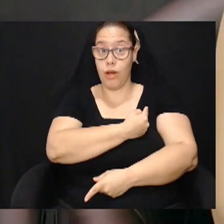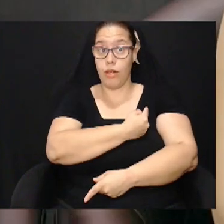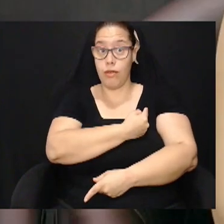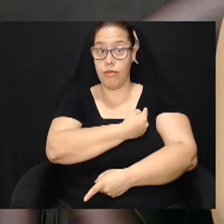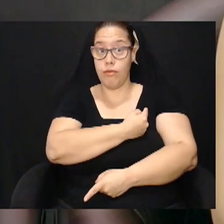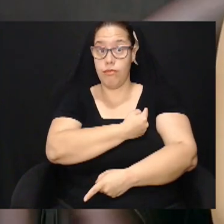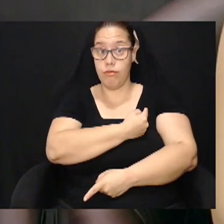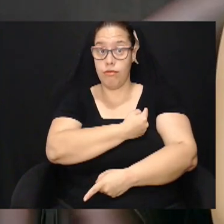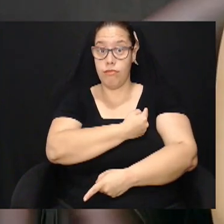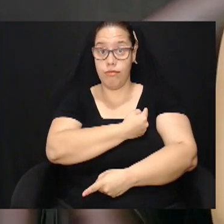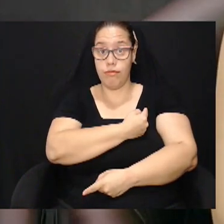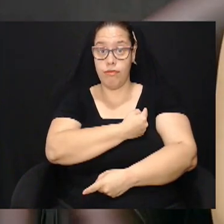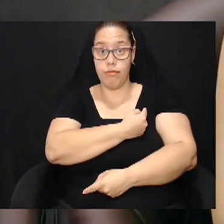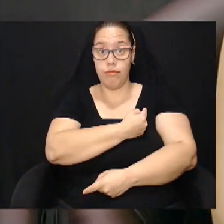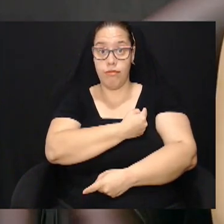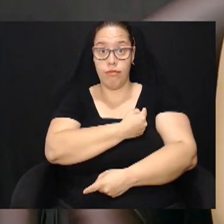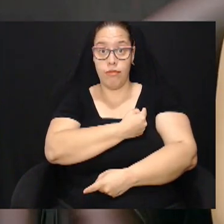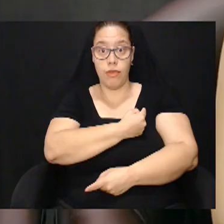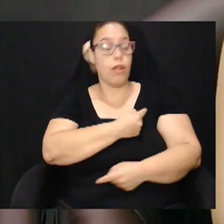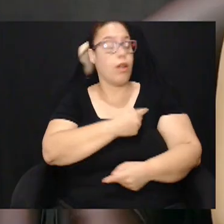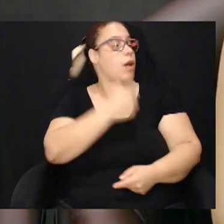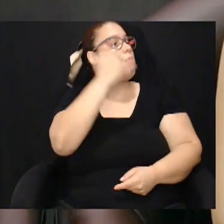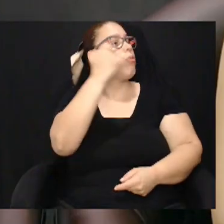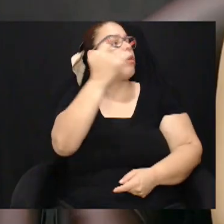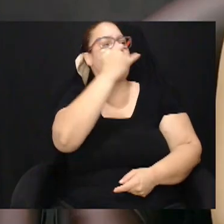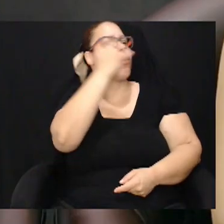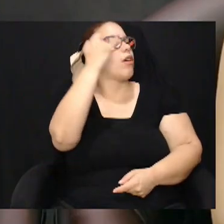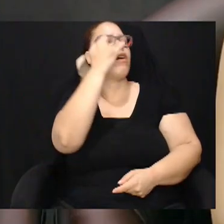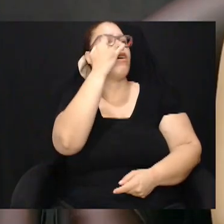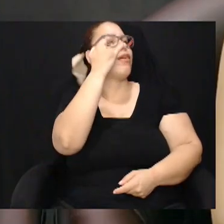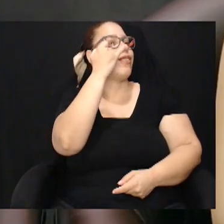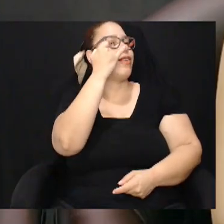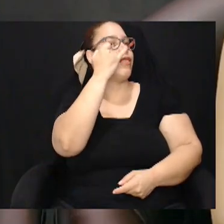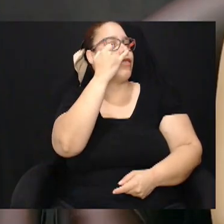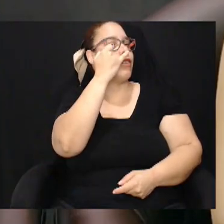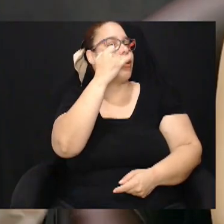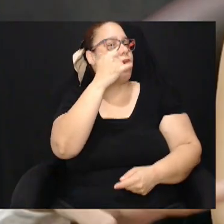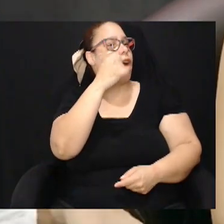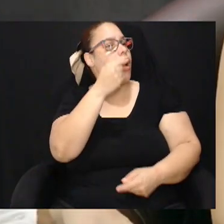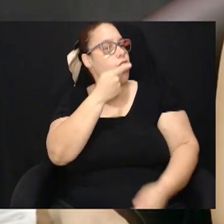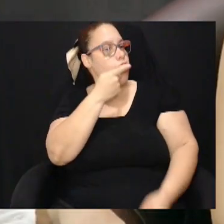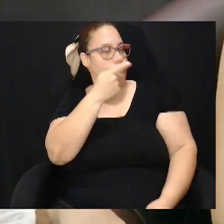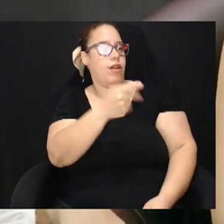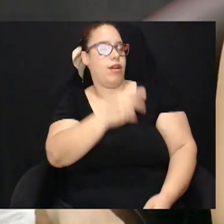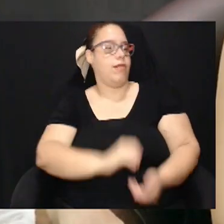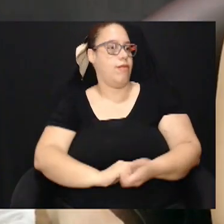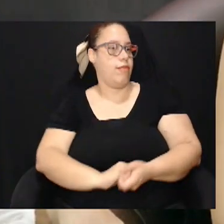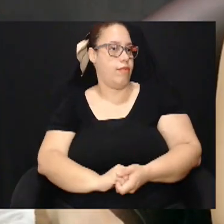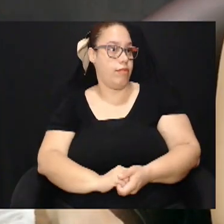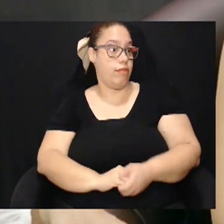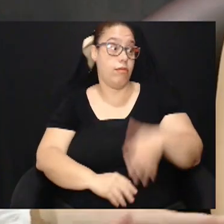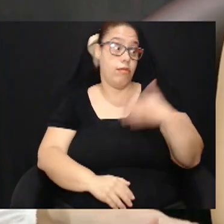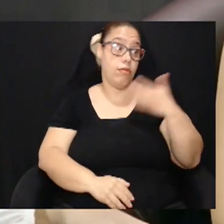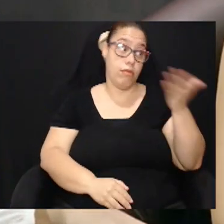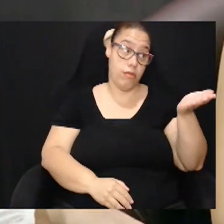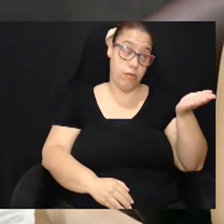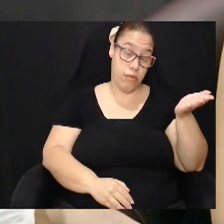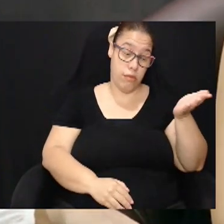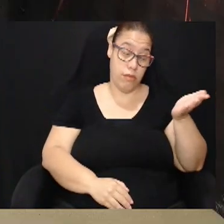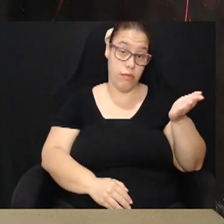coisa importantíssima da gente ressaltar, né? Aliás, a explicação que você Linda,